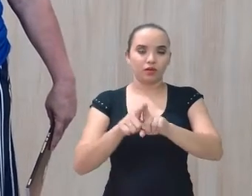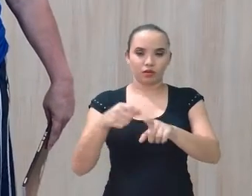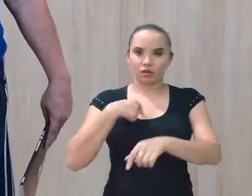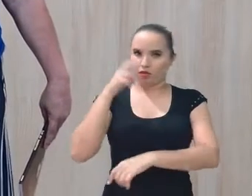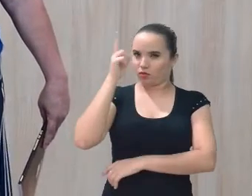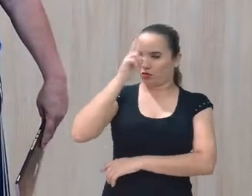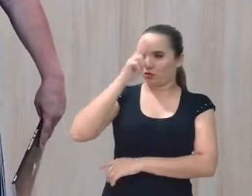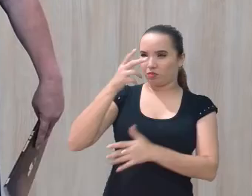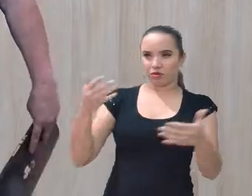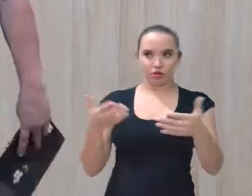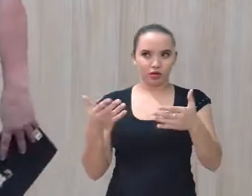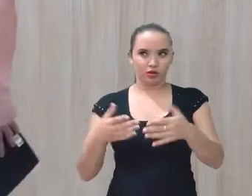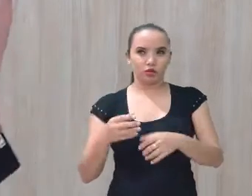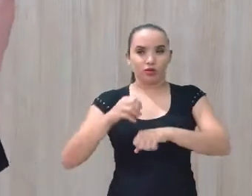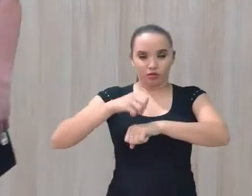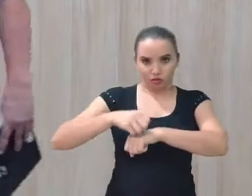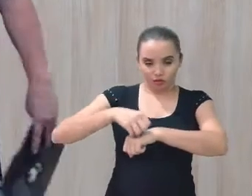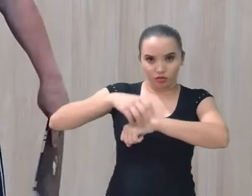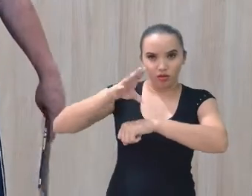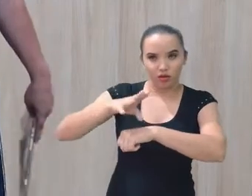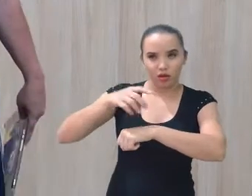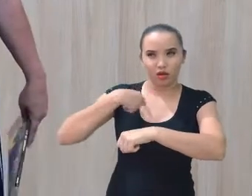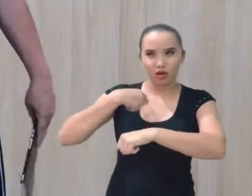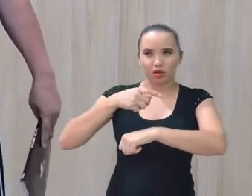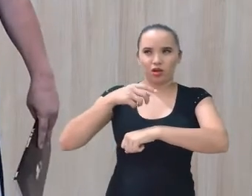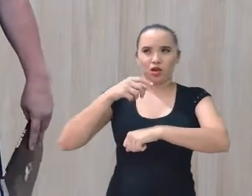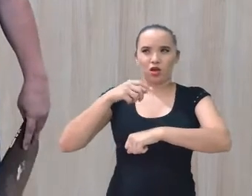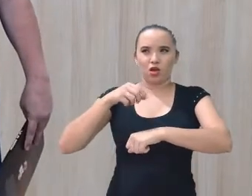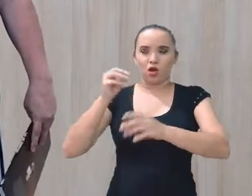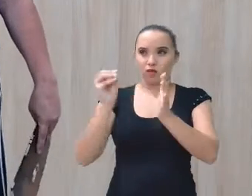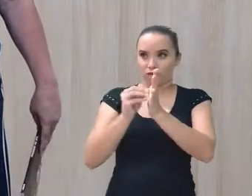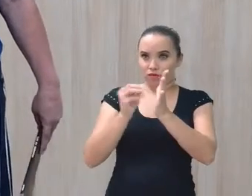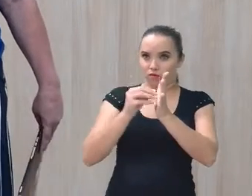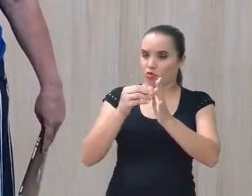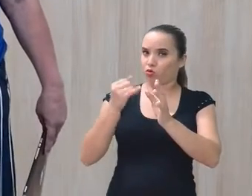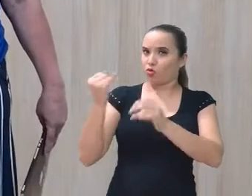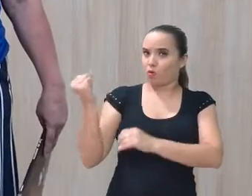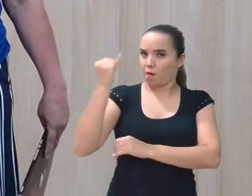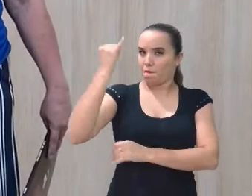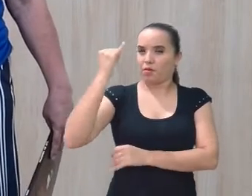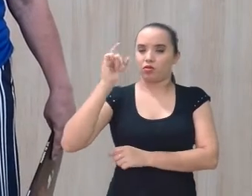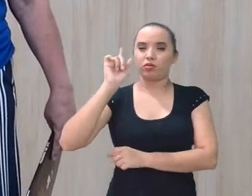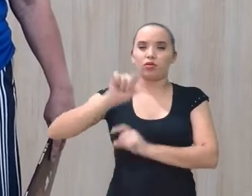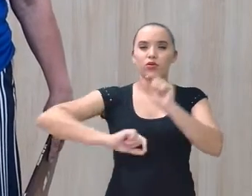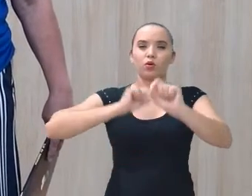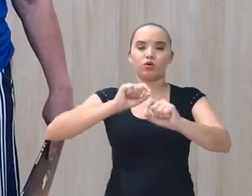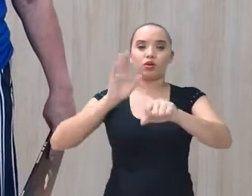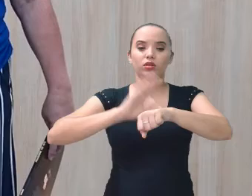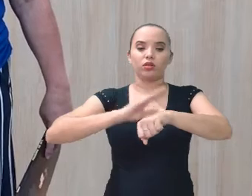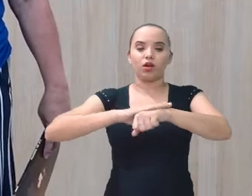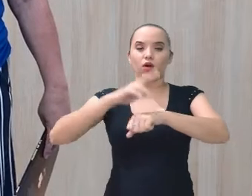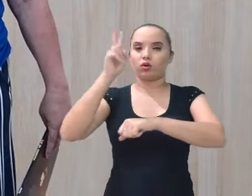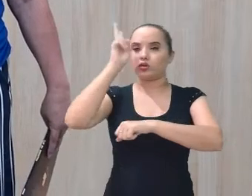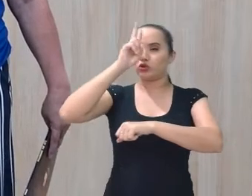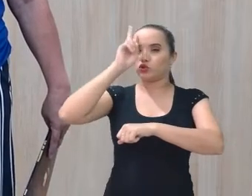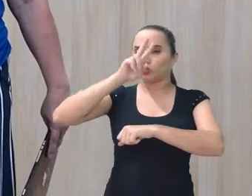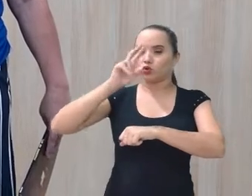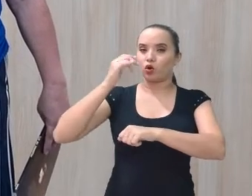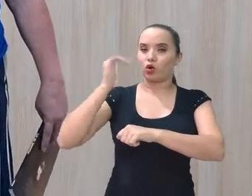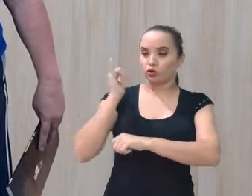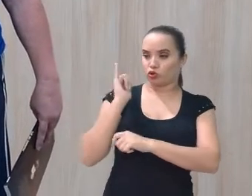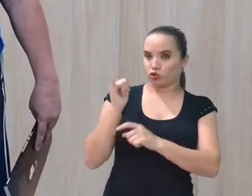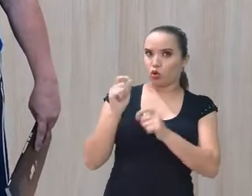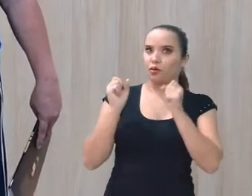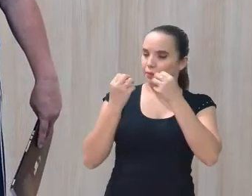que nas dicas, eu acho que eu saltei uma coisa importante, que é na hora de você fazer a historinha, você escrever antes